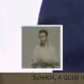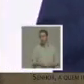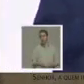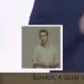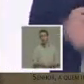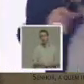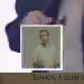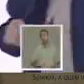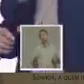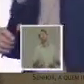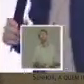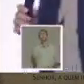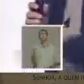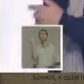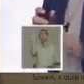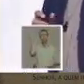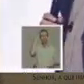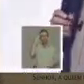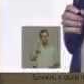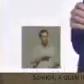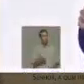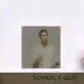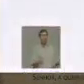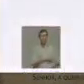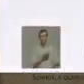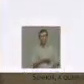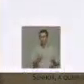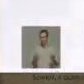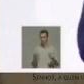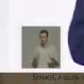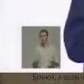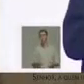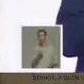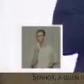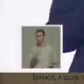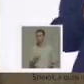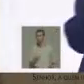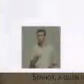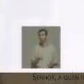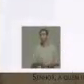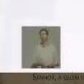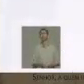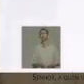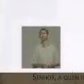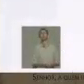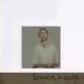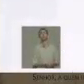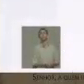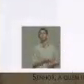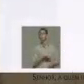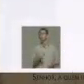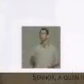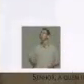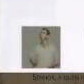boa, morava numa casa boa, o pai era bom, não passava fome. O que que faltava para